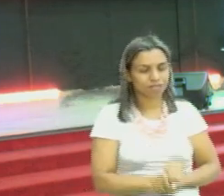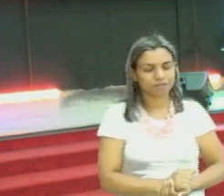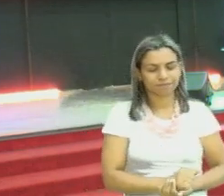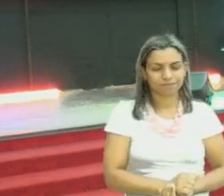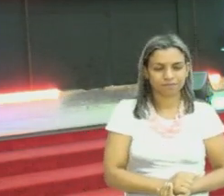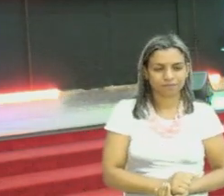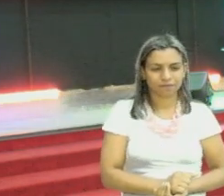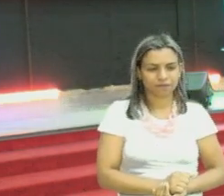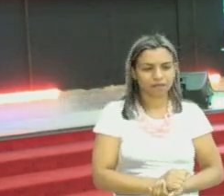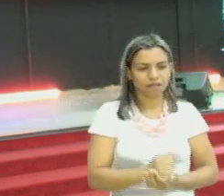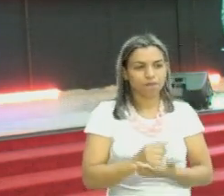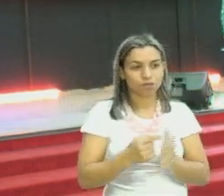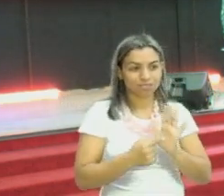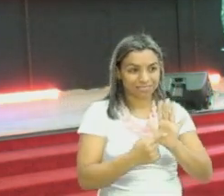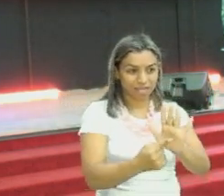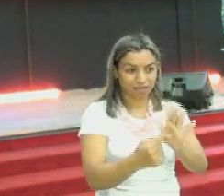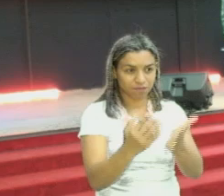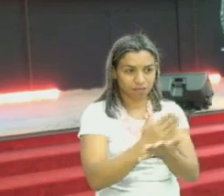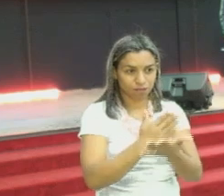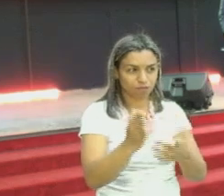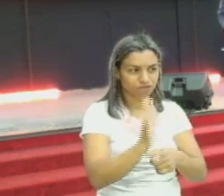ilustrado em alguns filmes,